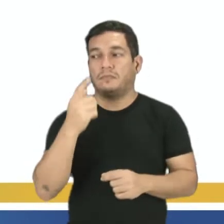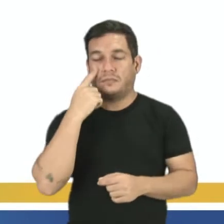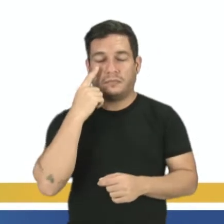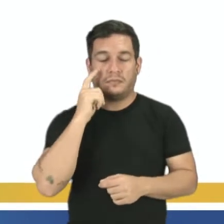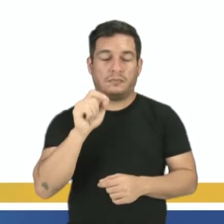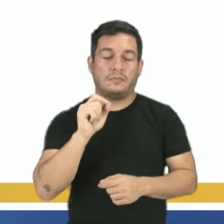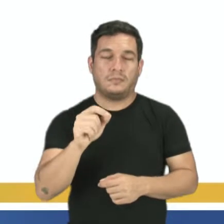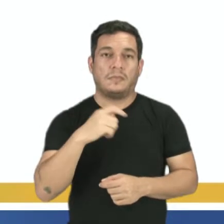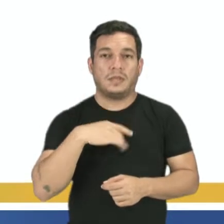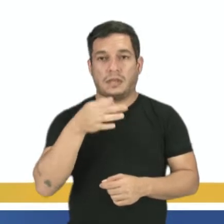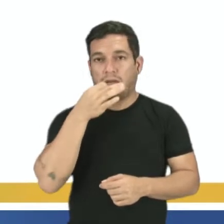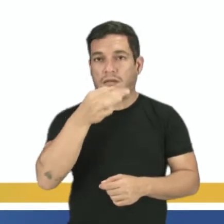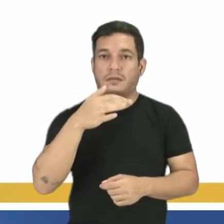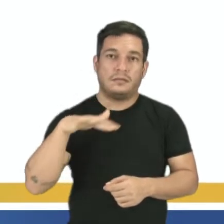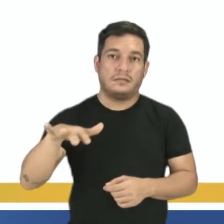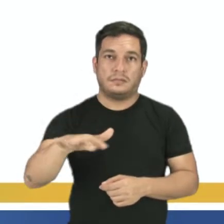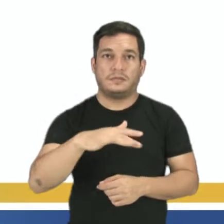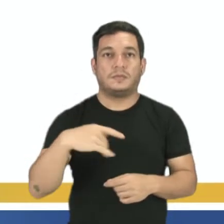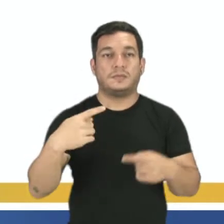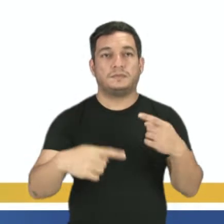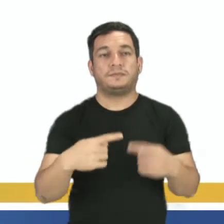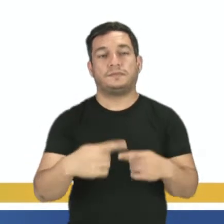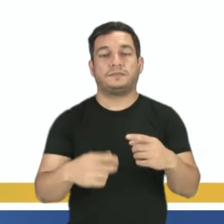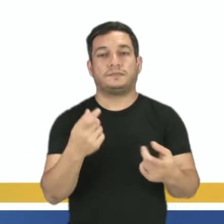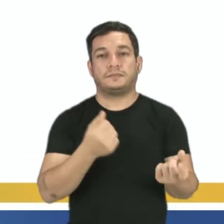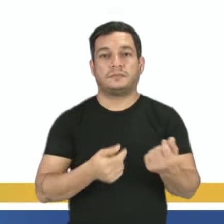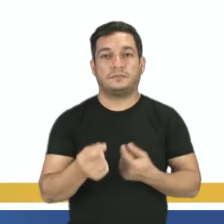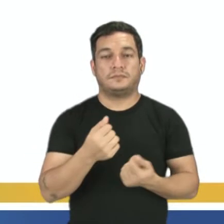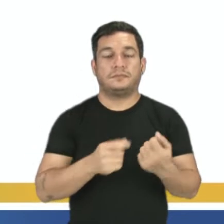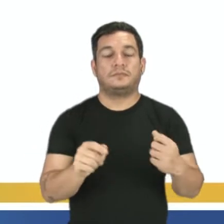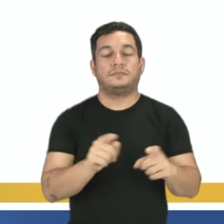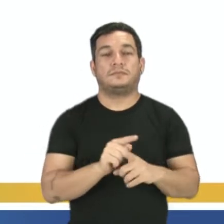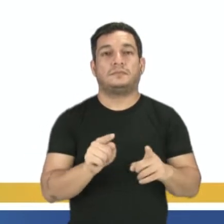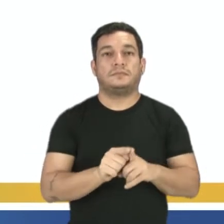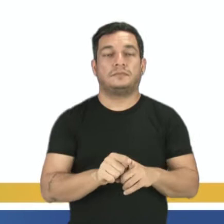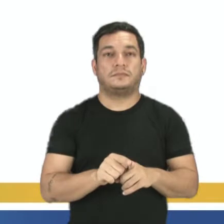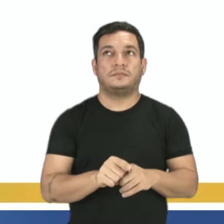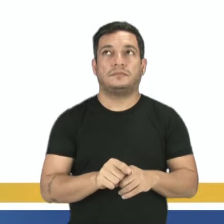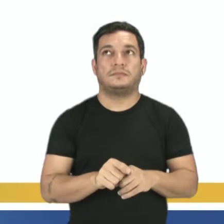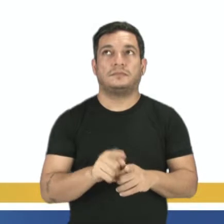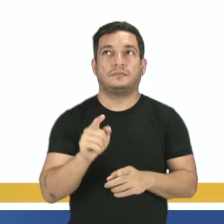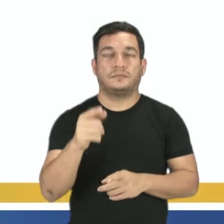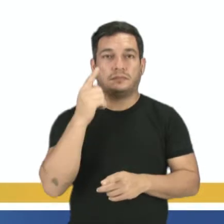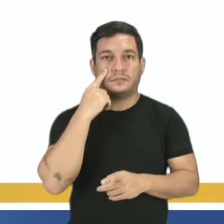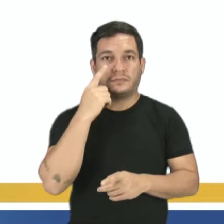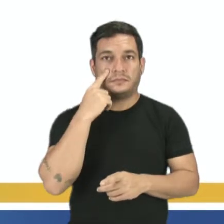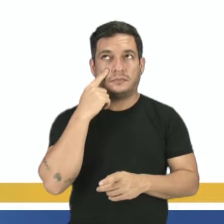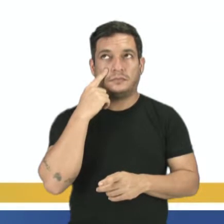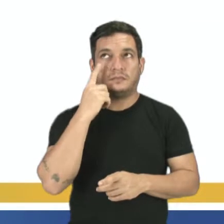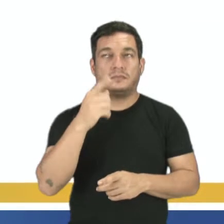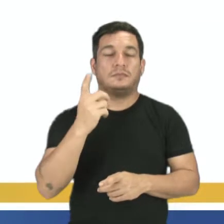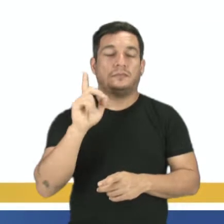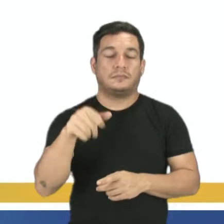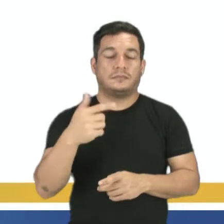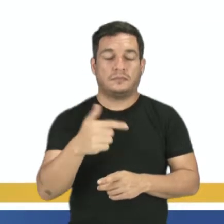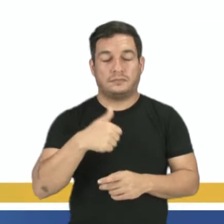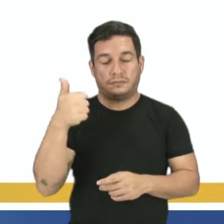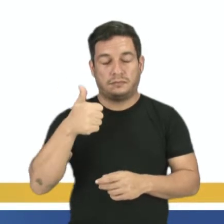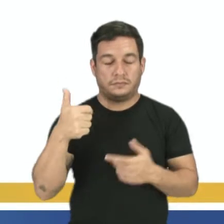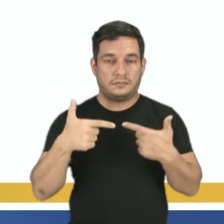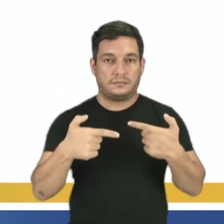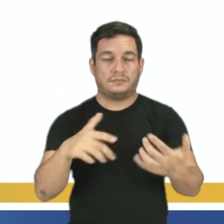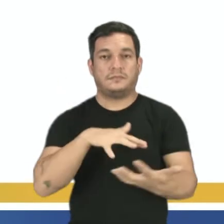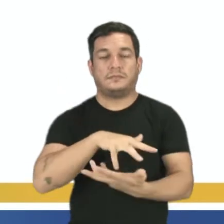à democracia e ao liberalismo político e econômico. Assim, depois do desastre da Primeira Guerra